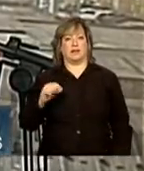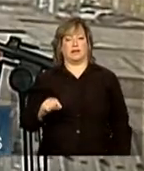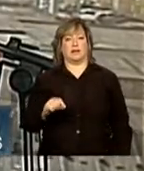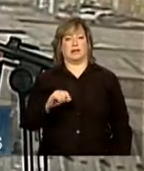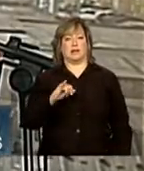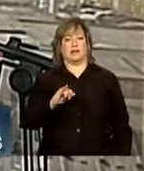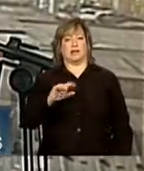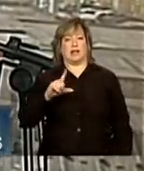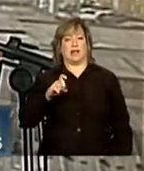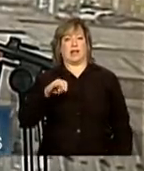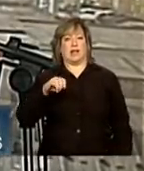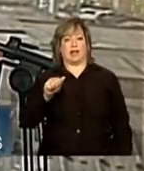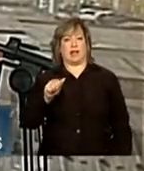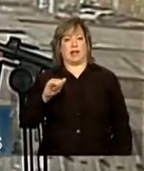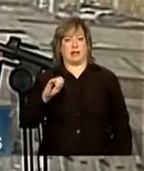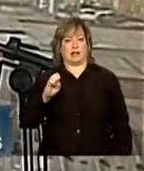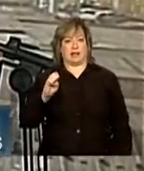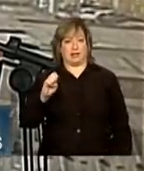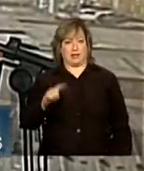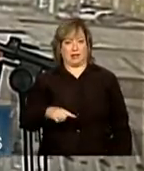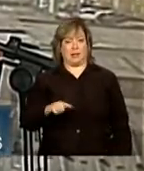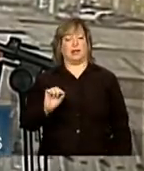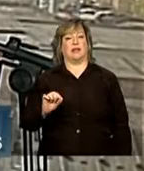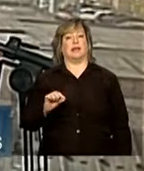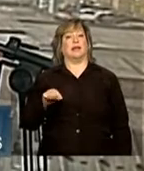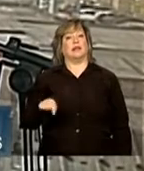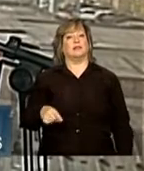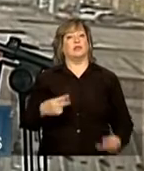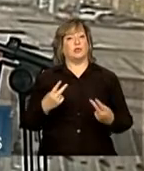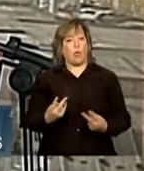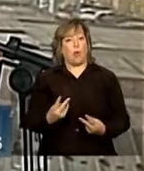Aiyê. Então, por desses dois motivos,